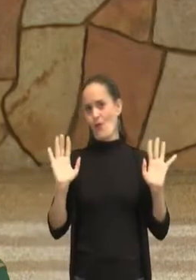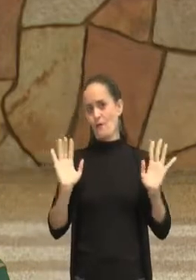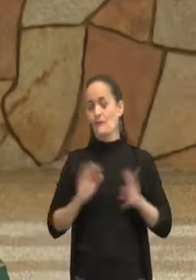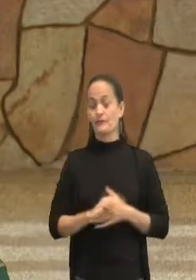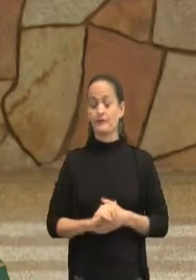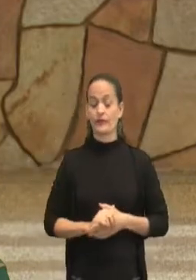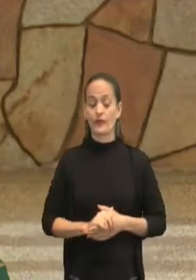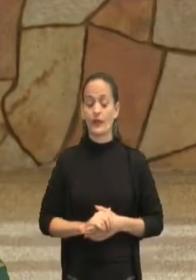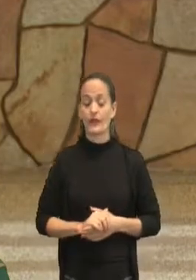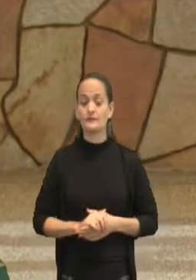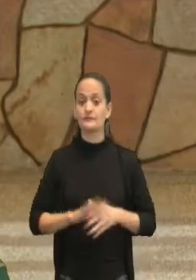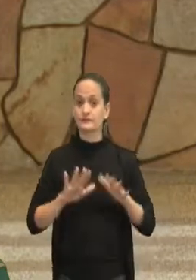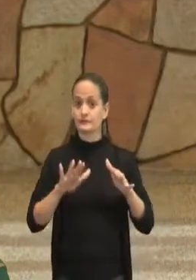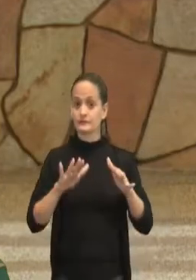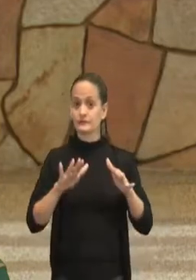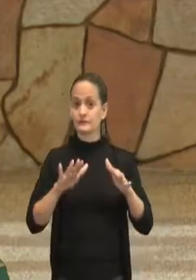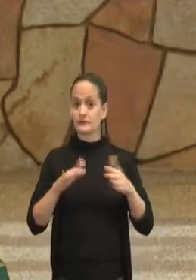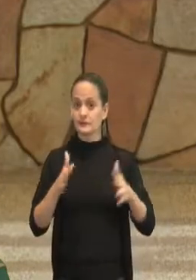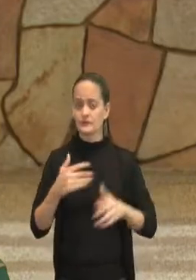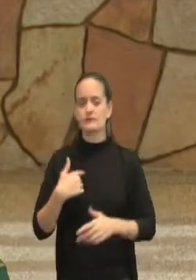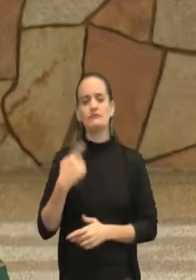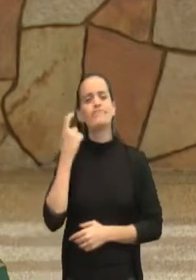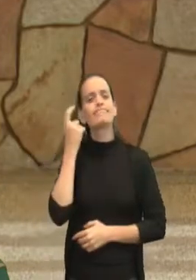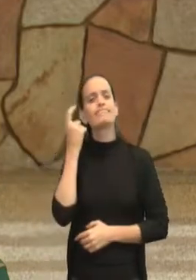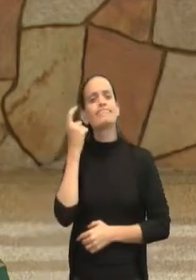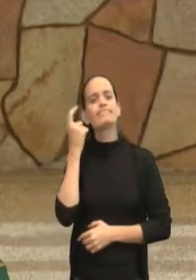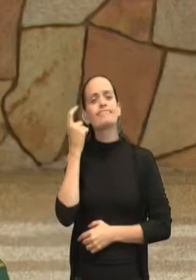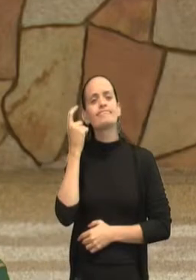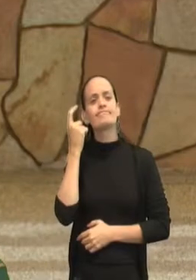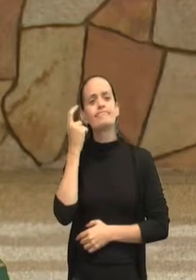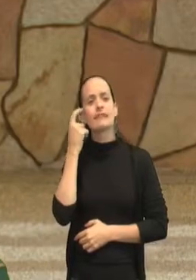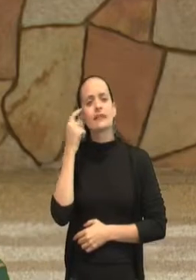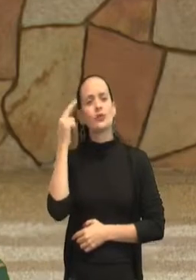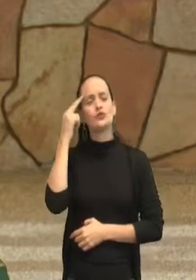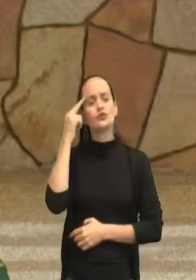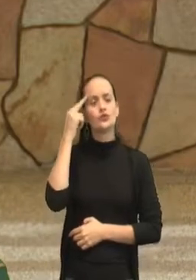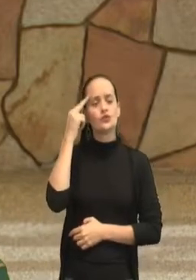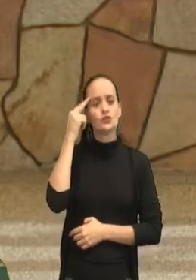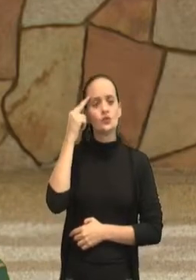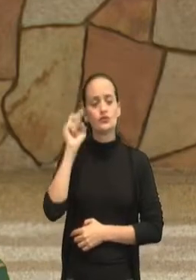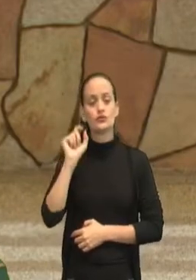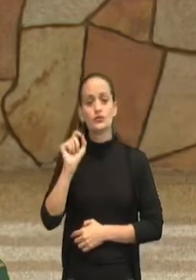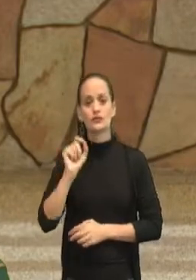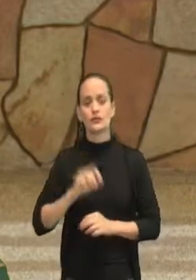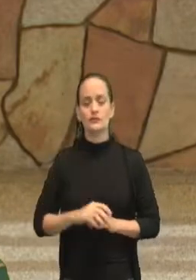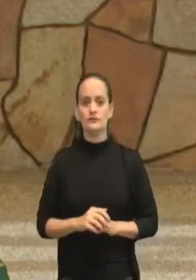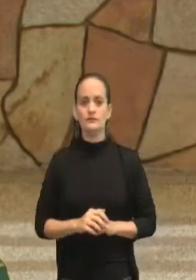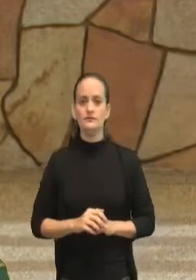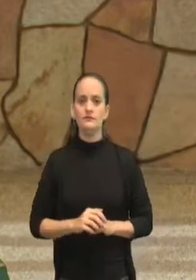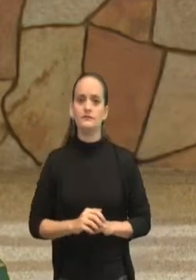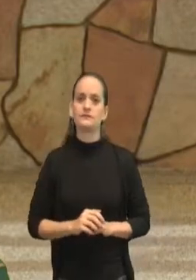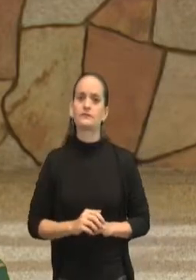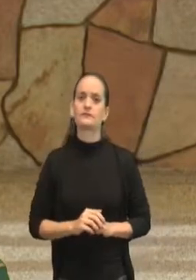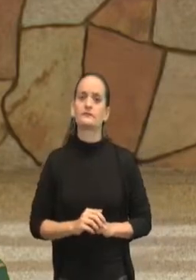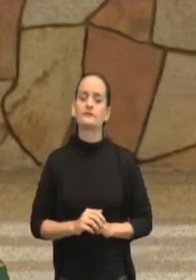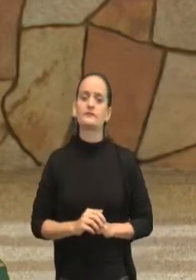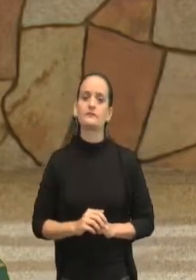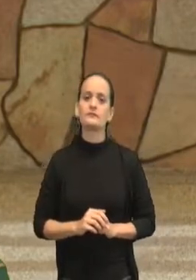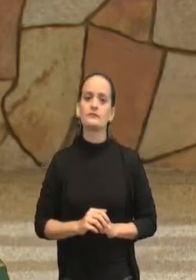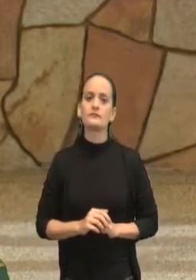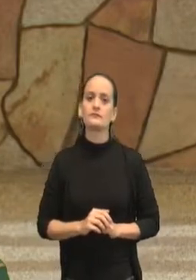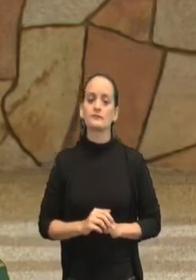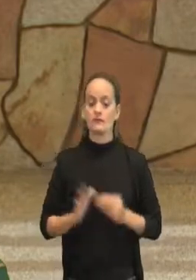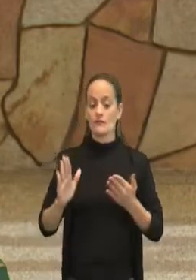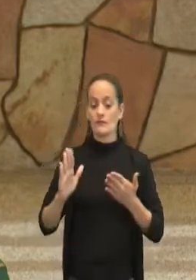Temos aqui então algo para pensar, algo para meditar, e infelizmente, exatamente nesse ponto, algumas pessoas